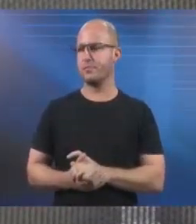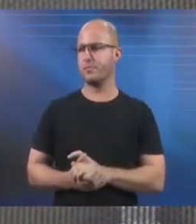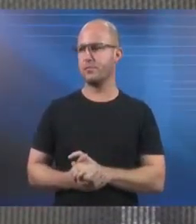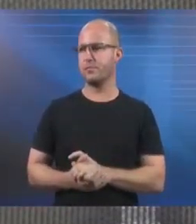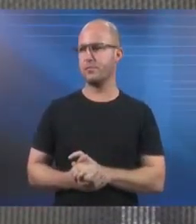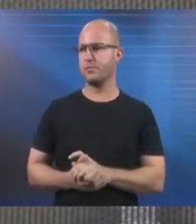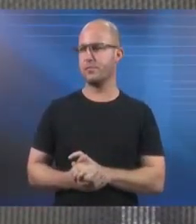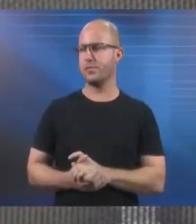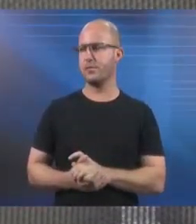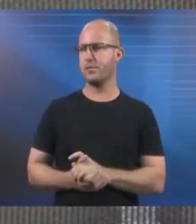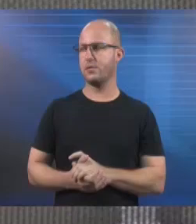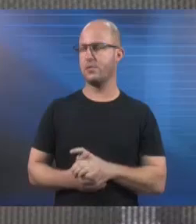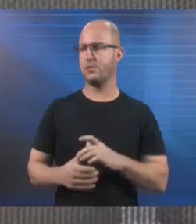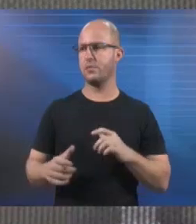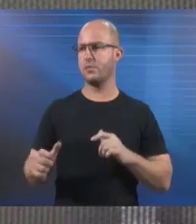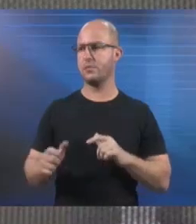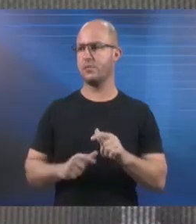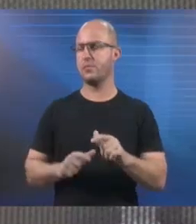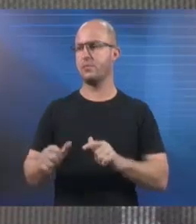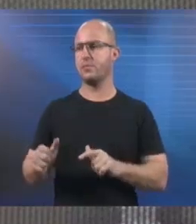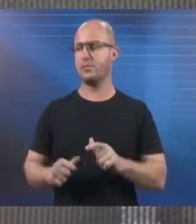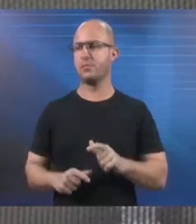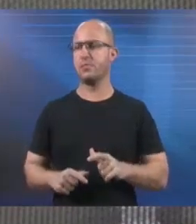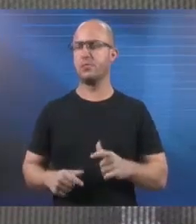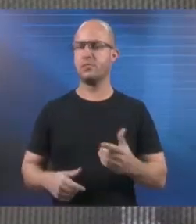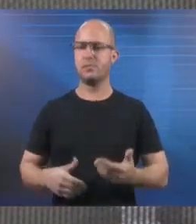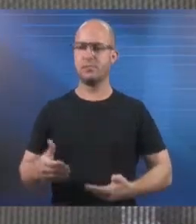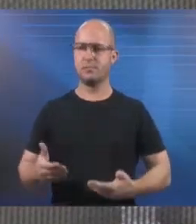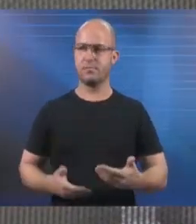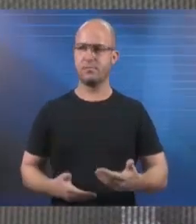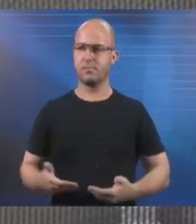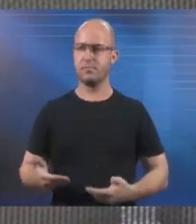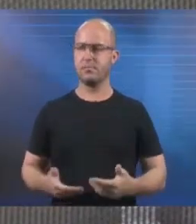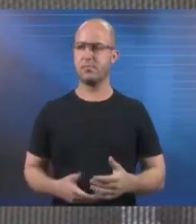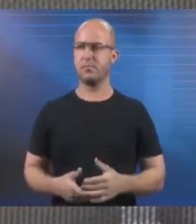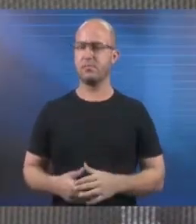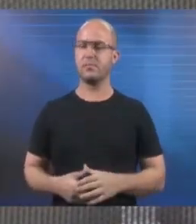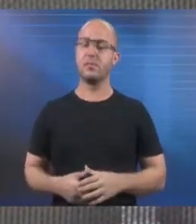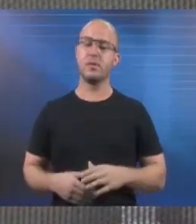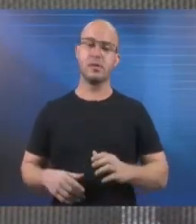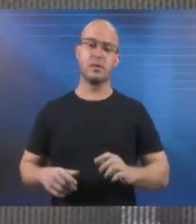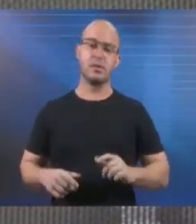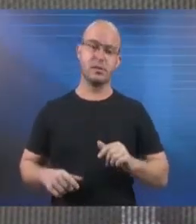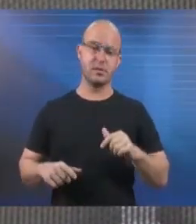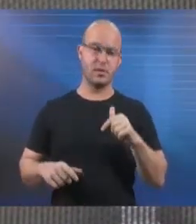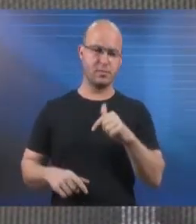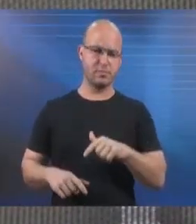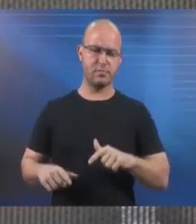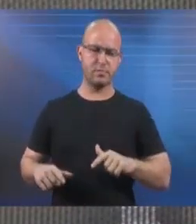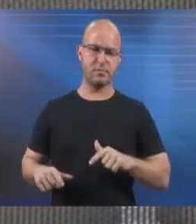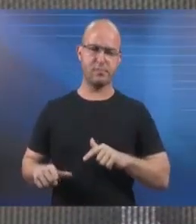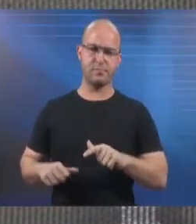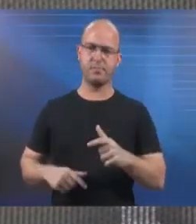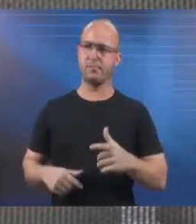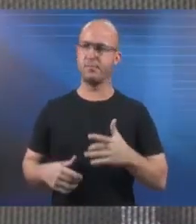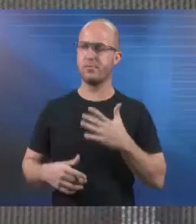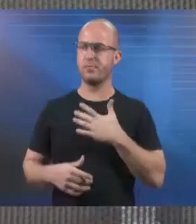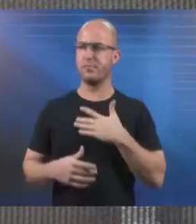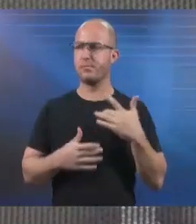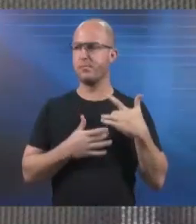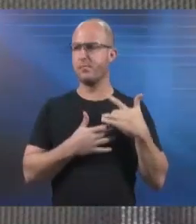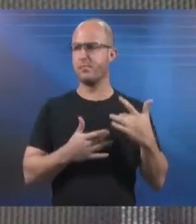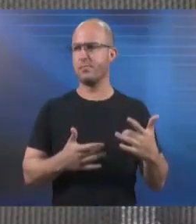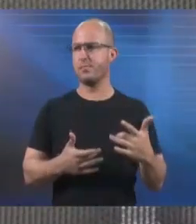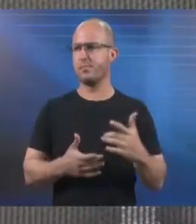trabalho e do trabalho realizado pelos seus servidores nesse ato quero prachar aqui minha solidariedade